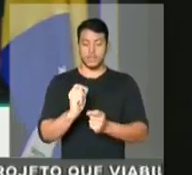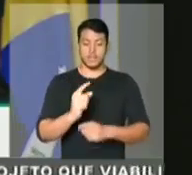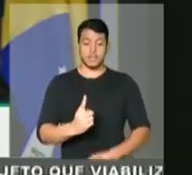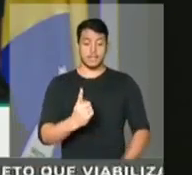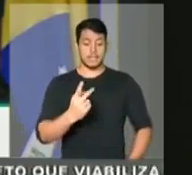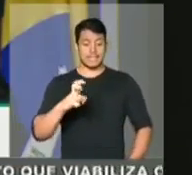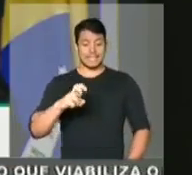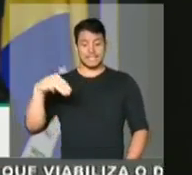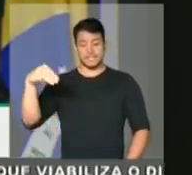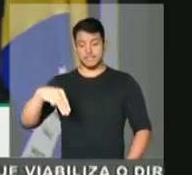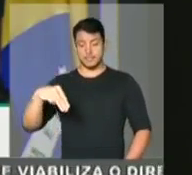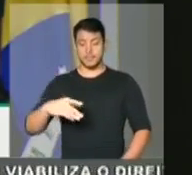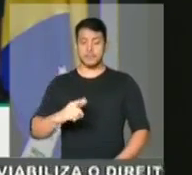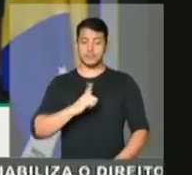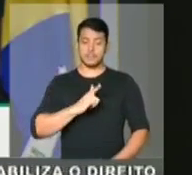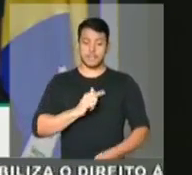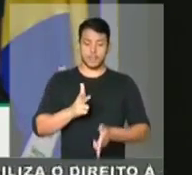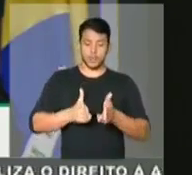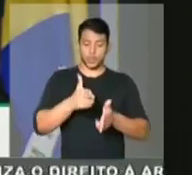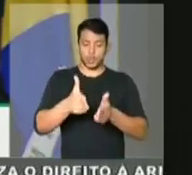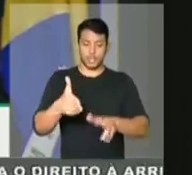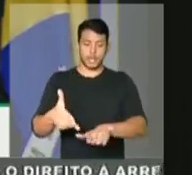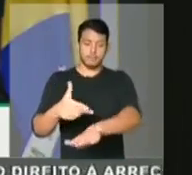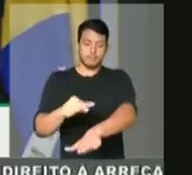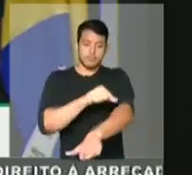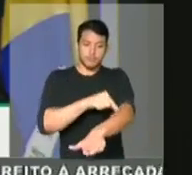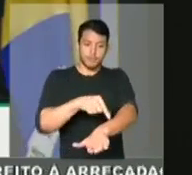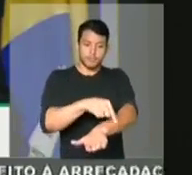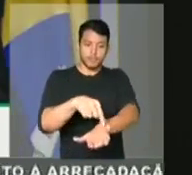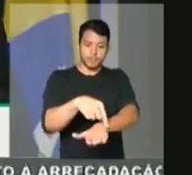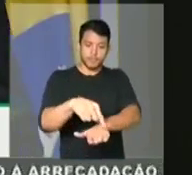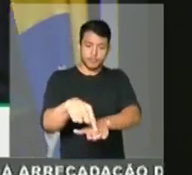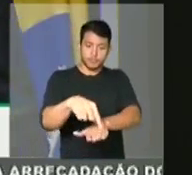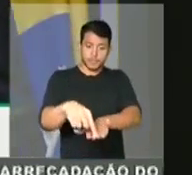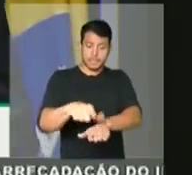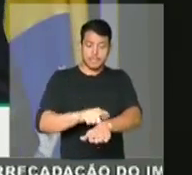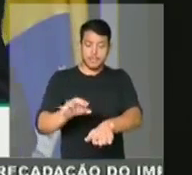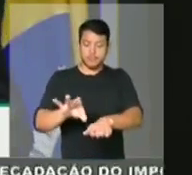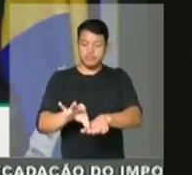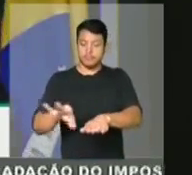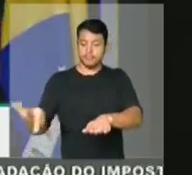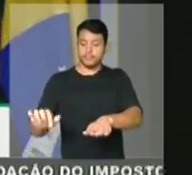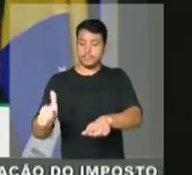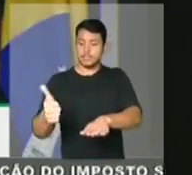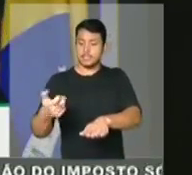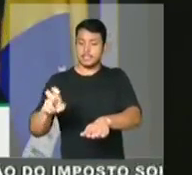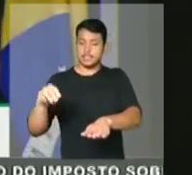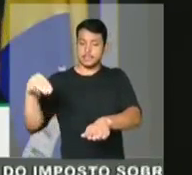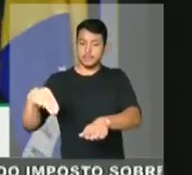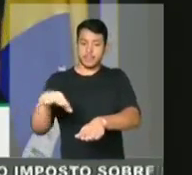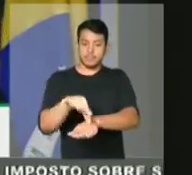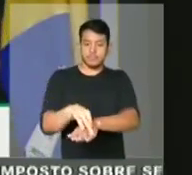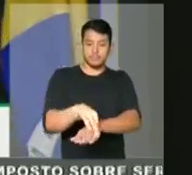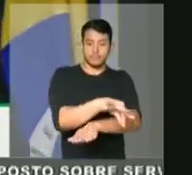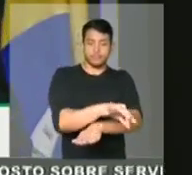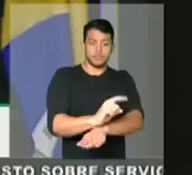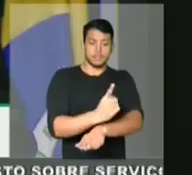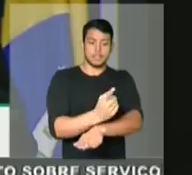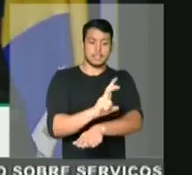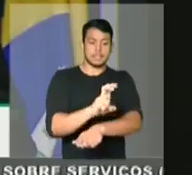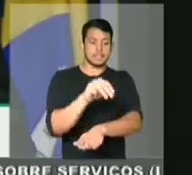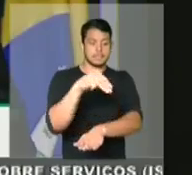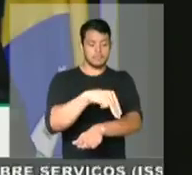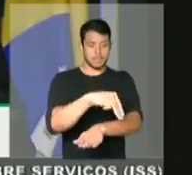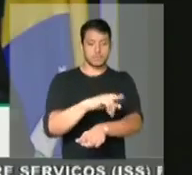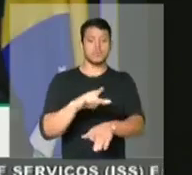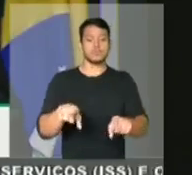metros para cada lado da faixa não edificável para as ferrovias, de forma a possibilitar